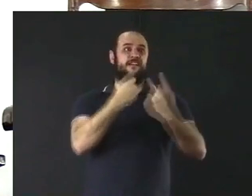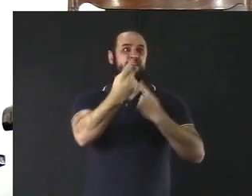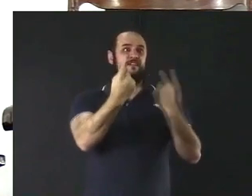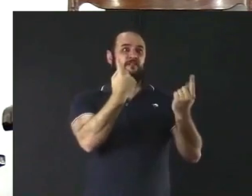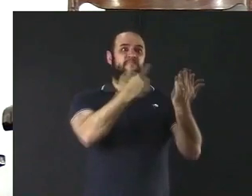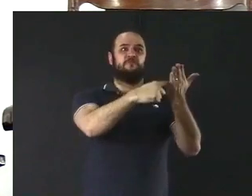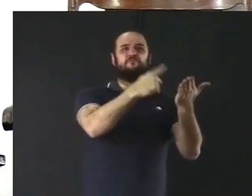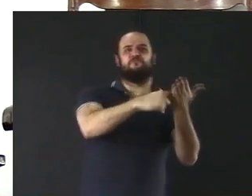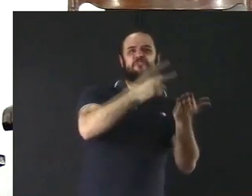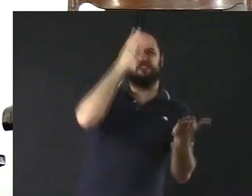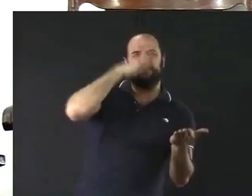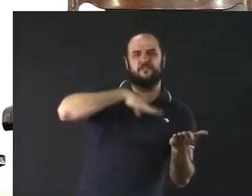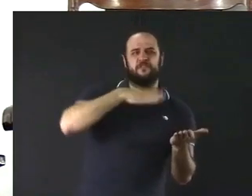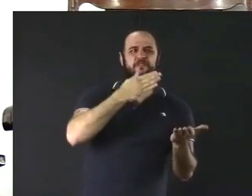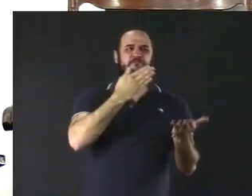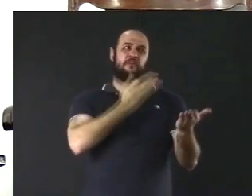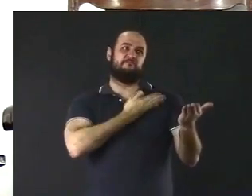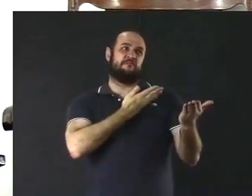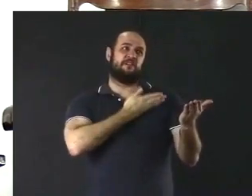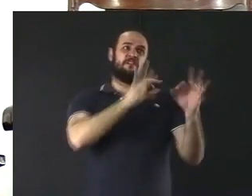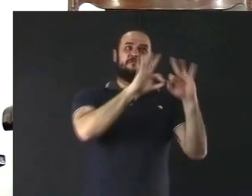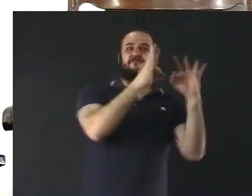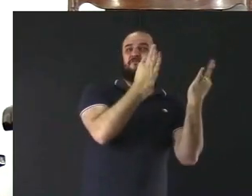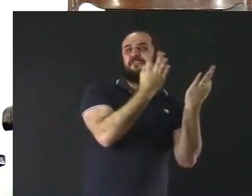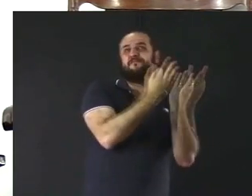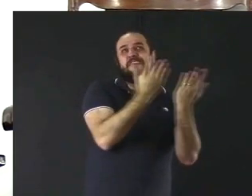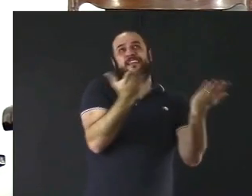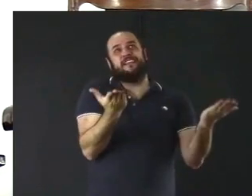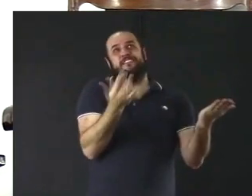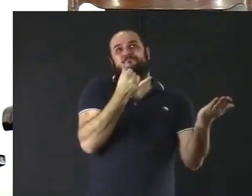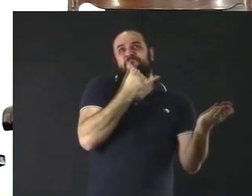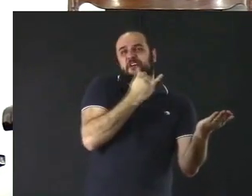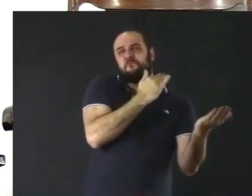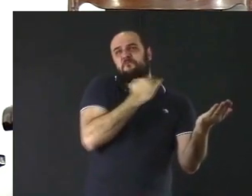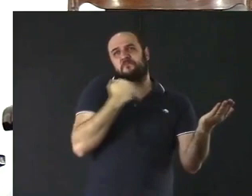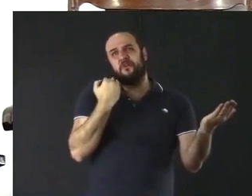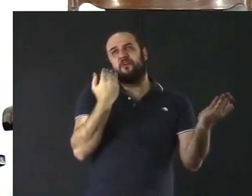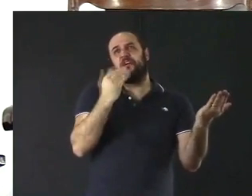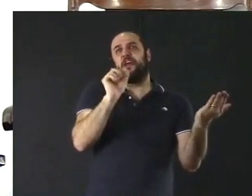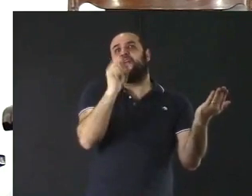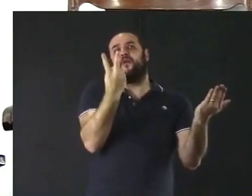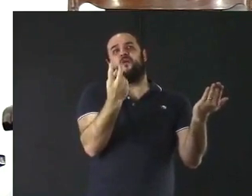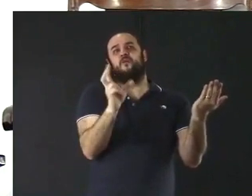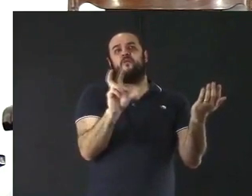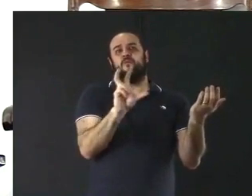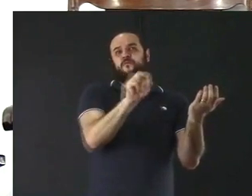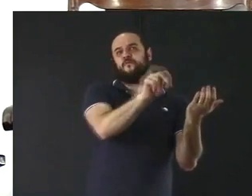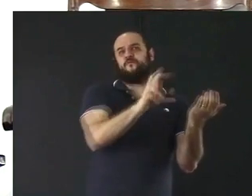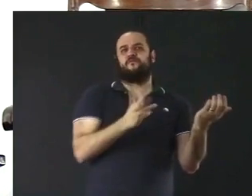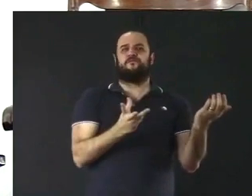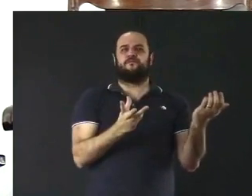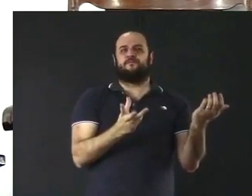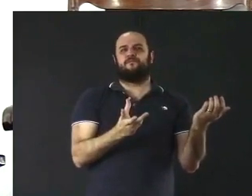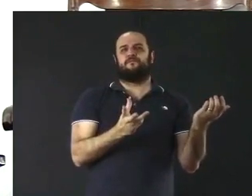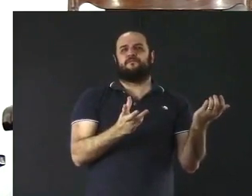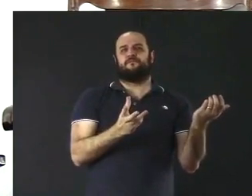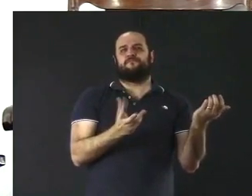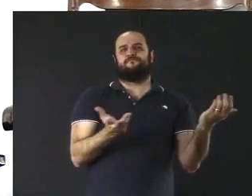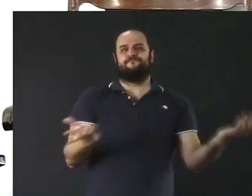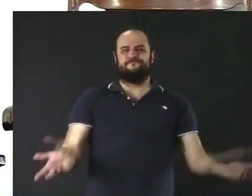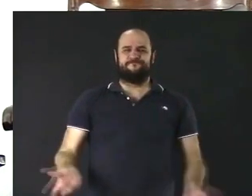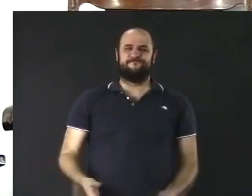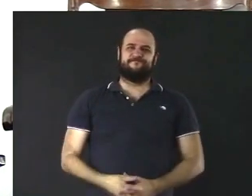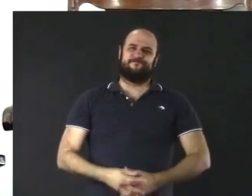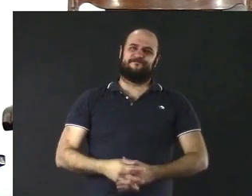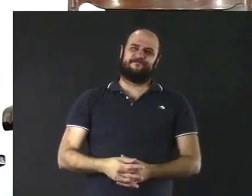notícia ruim de algum parente que infelizmente foi contaminado, até mesmo foi levado por